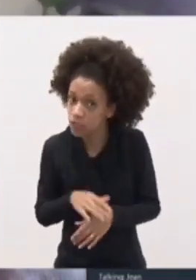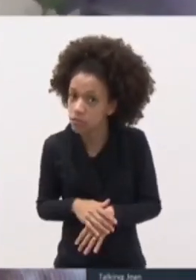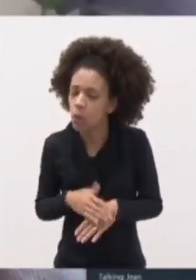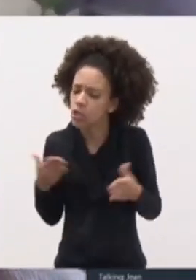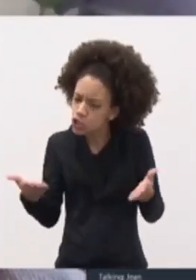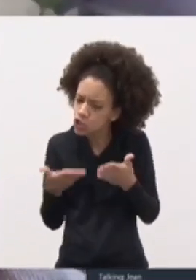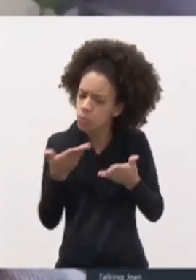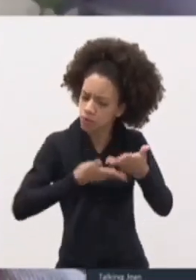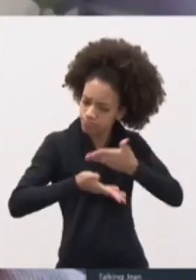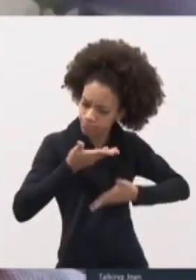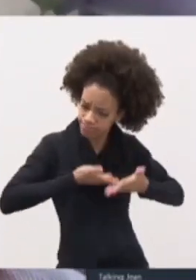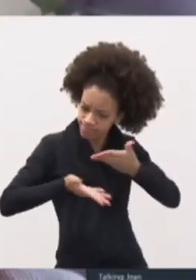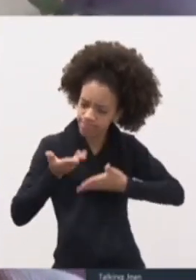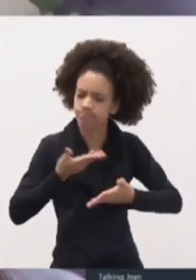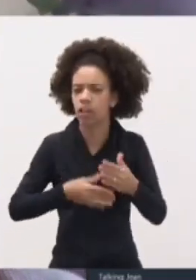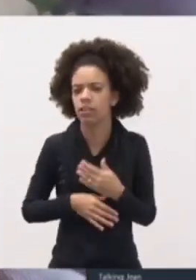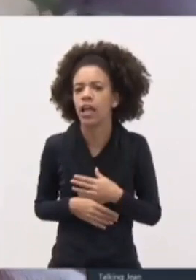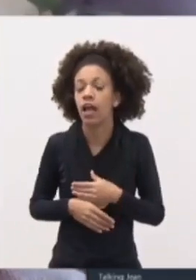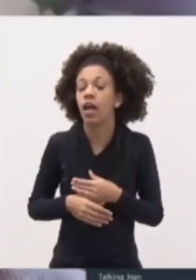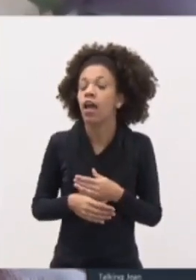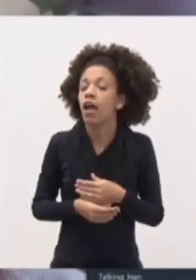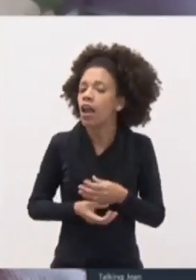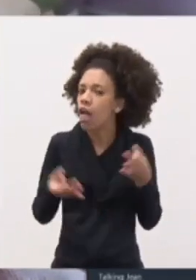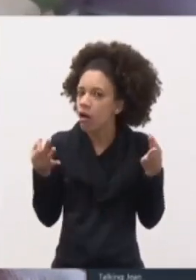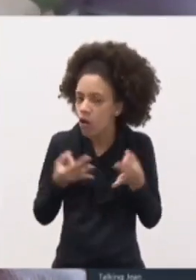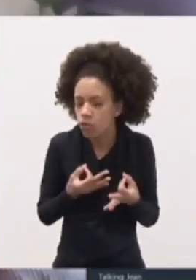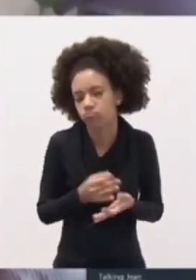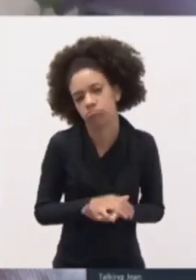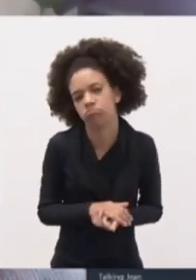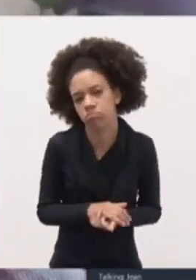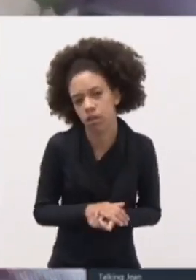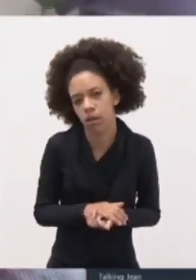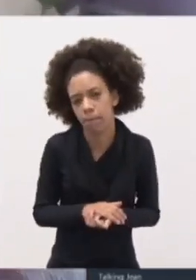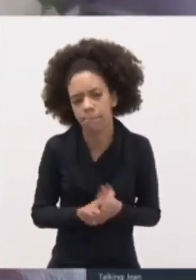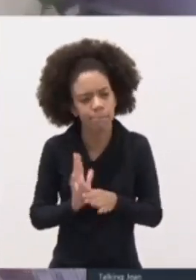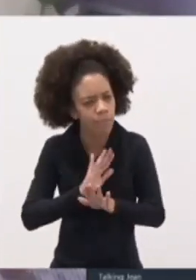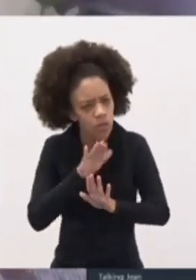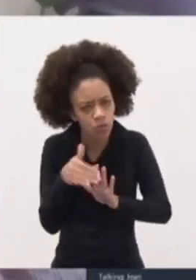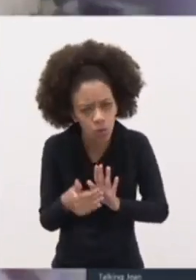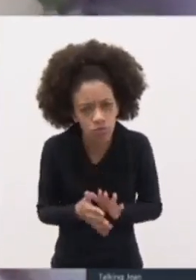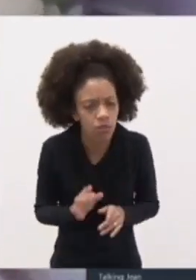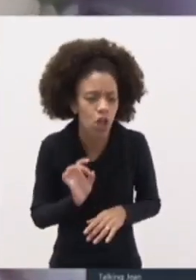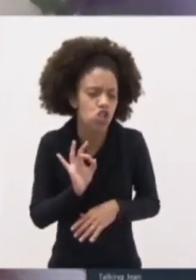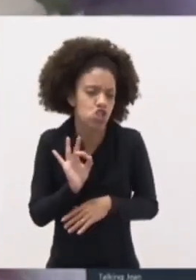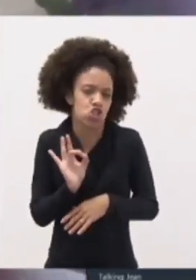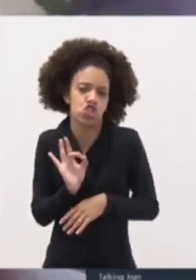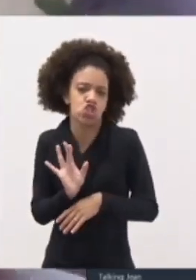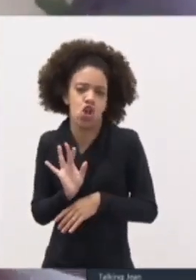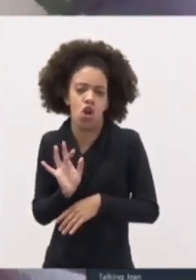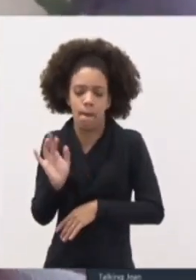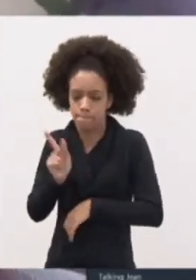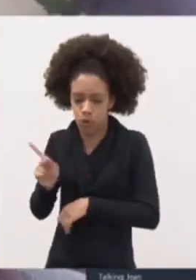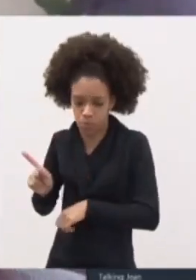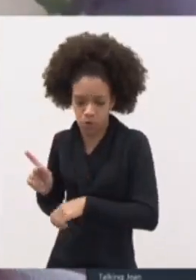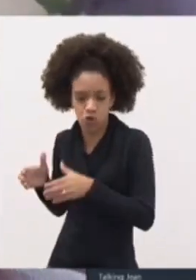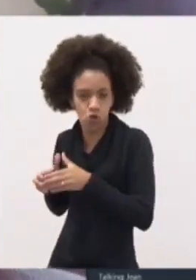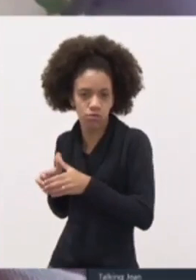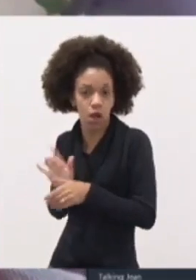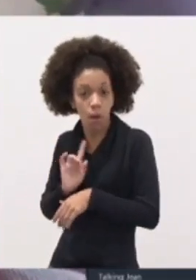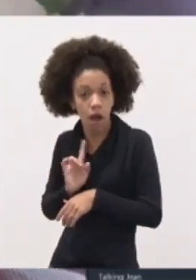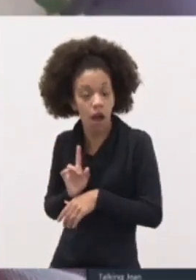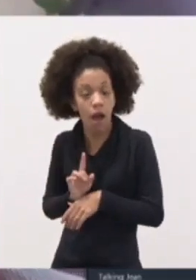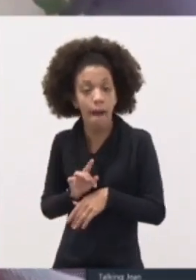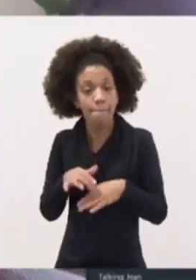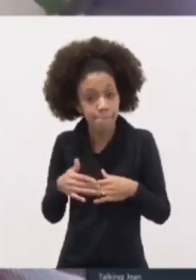né? Ela é super saudável para todos, né? Não só para professores, para a gente aqui no nosso trabalho, a gente faz isso a